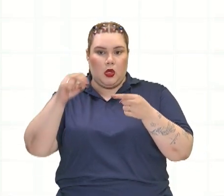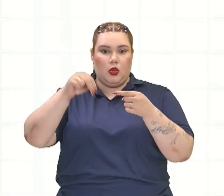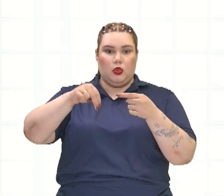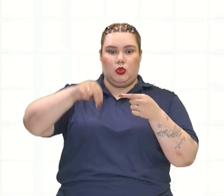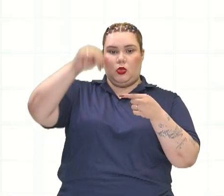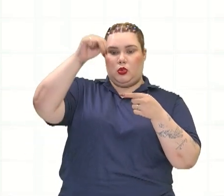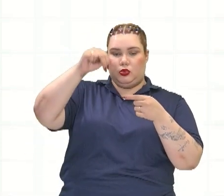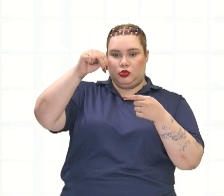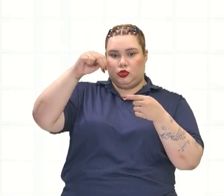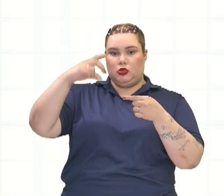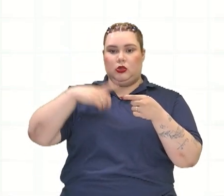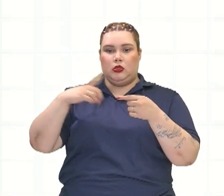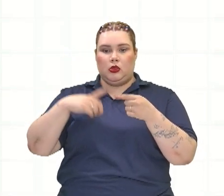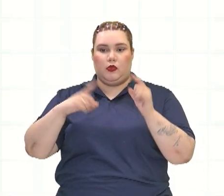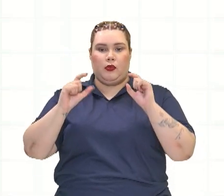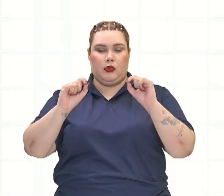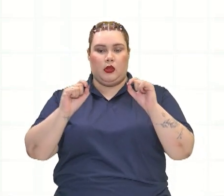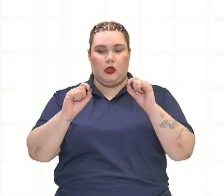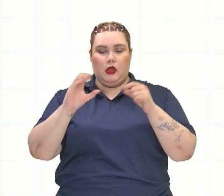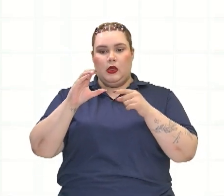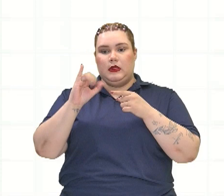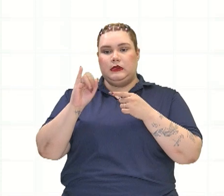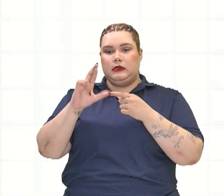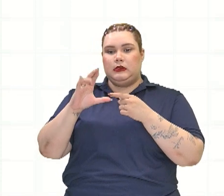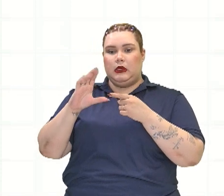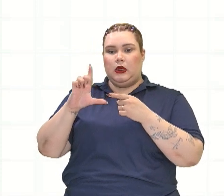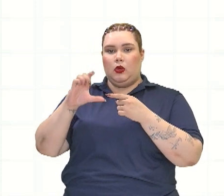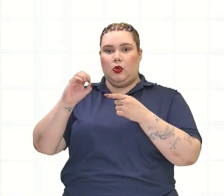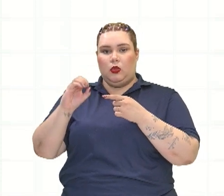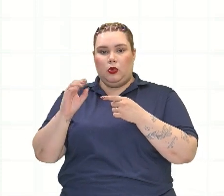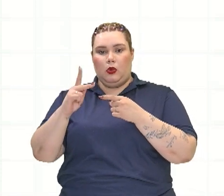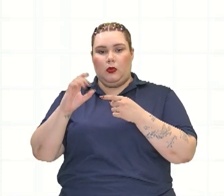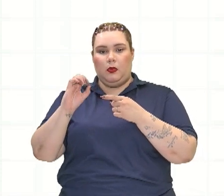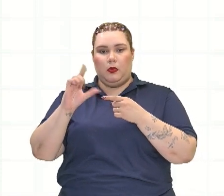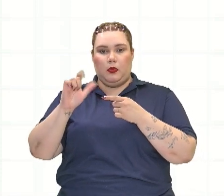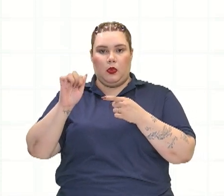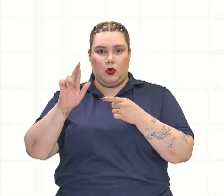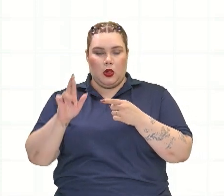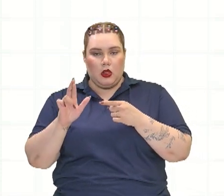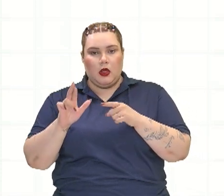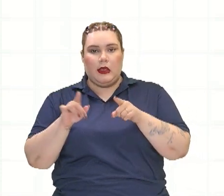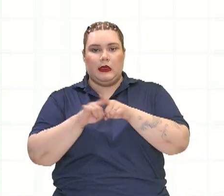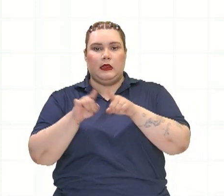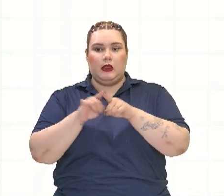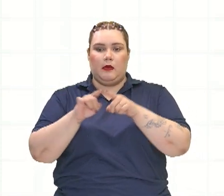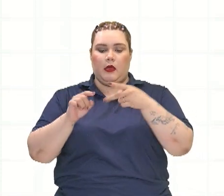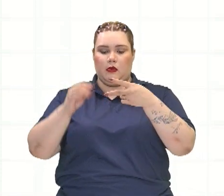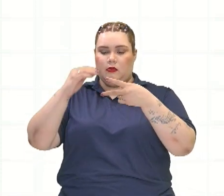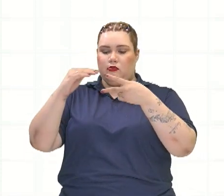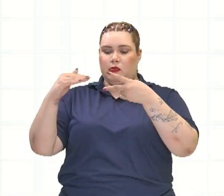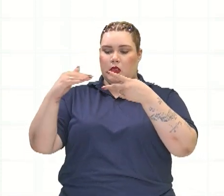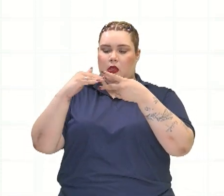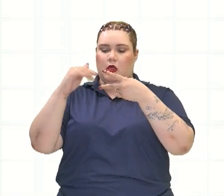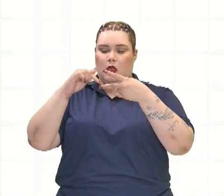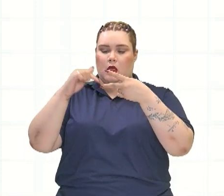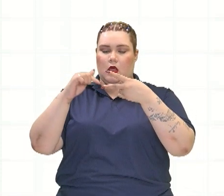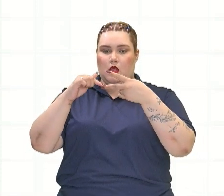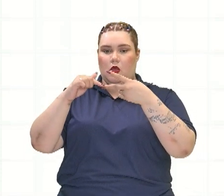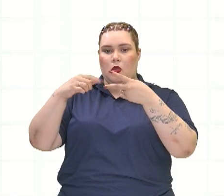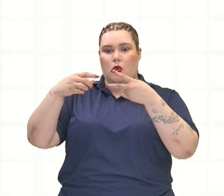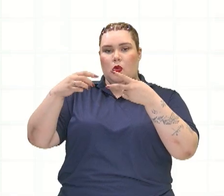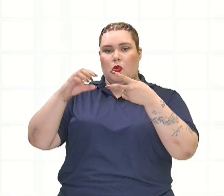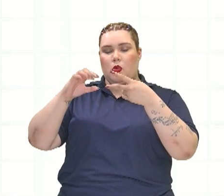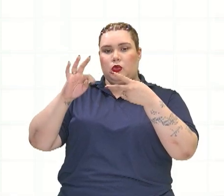vai ficar entre o círculo polar ártico e o trópico de Câncer. E aqui